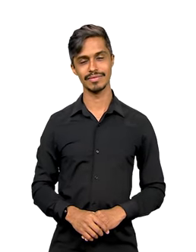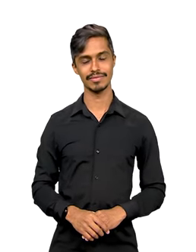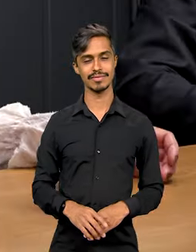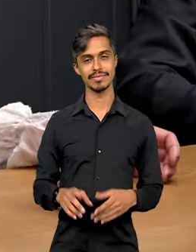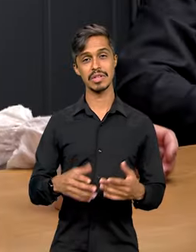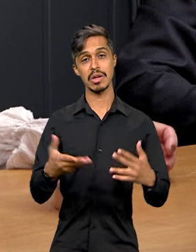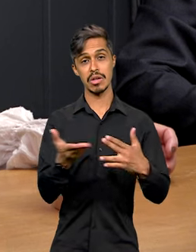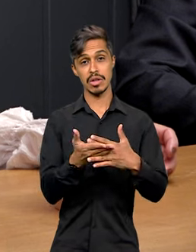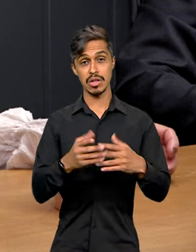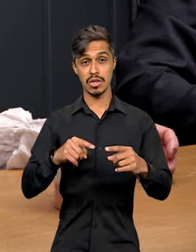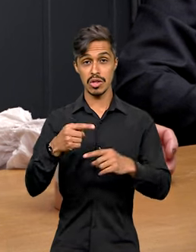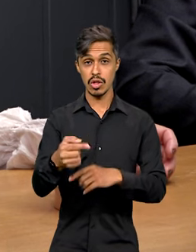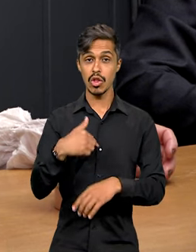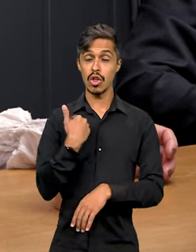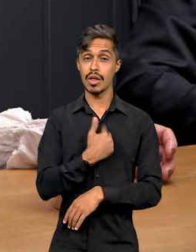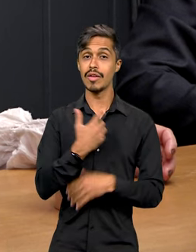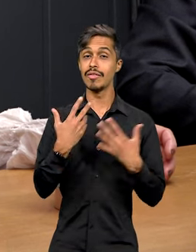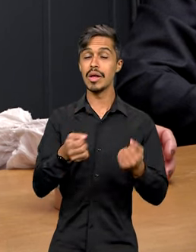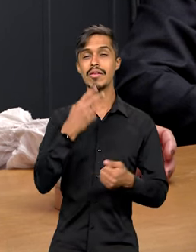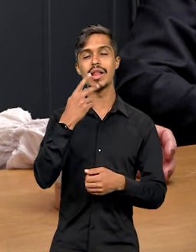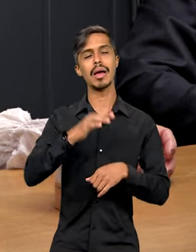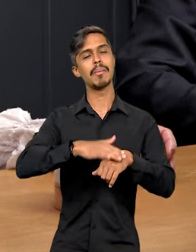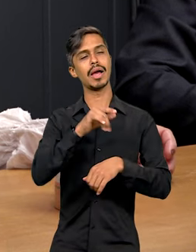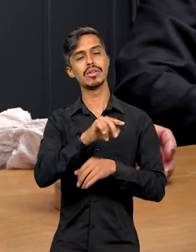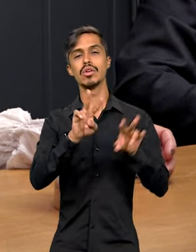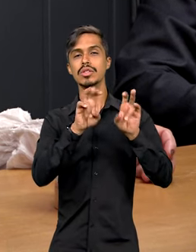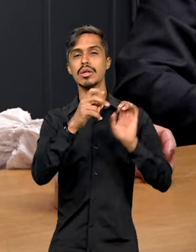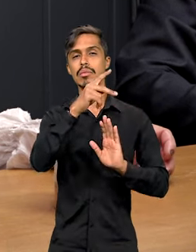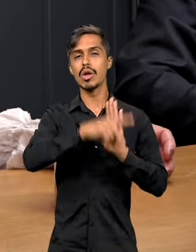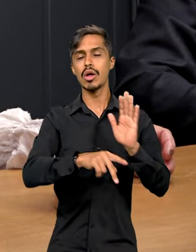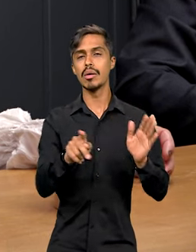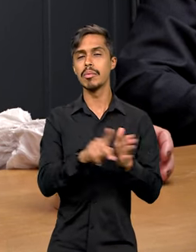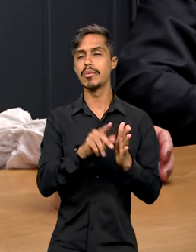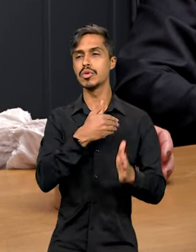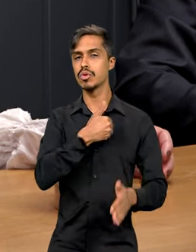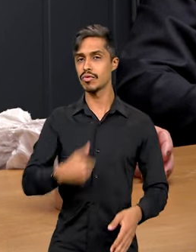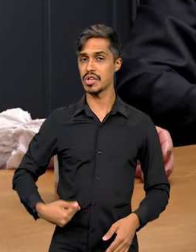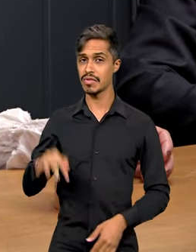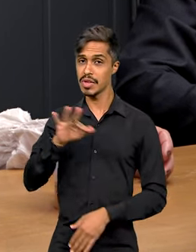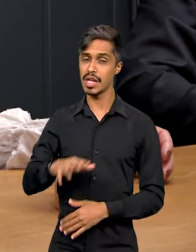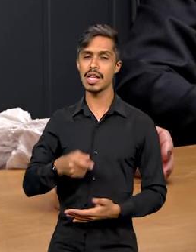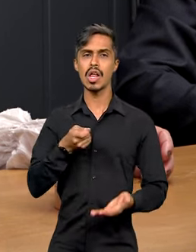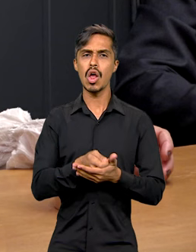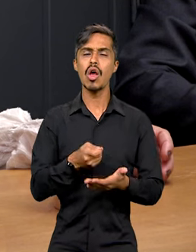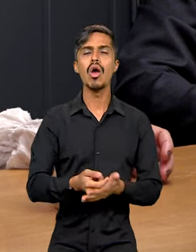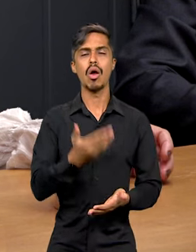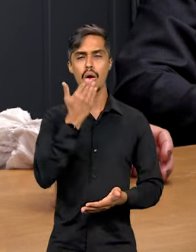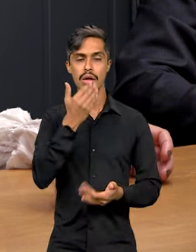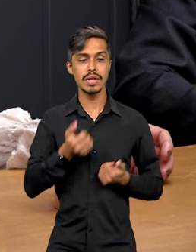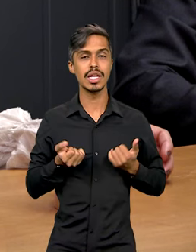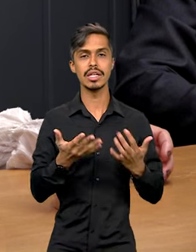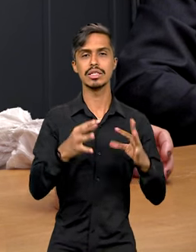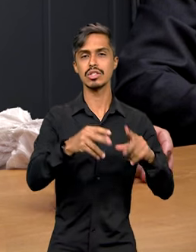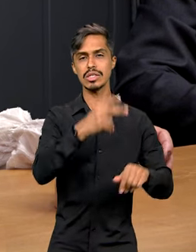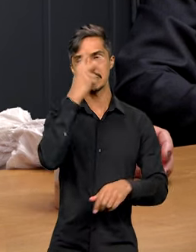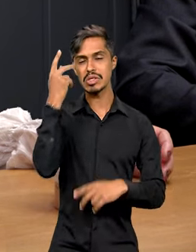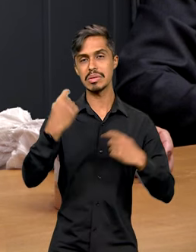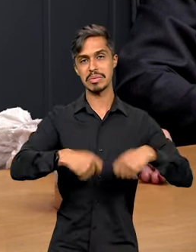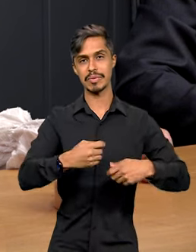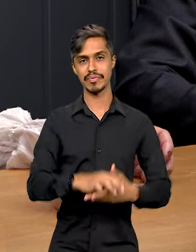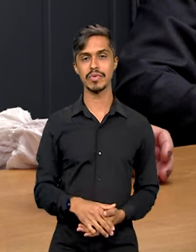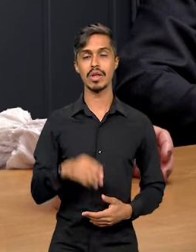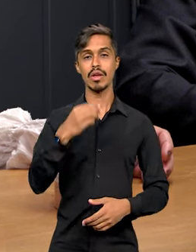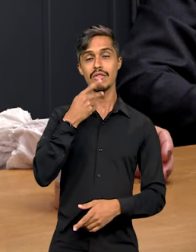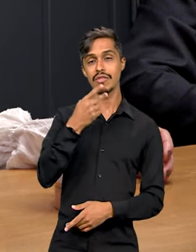Deus depois do intervalo nós vamos falar mais sobre os programas do do governo federal que garantem comida no prato de quem